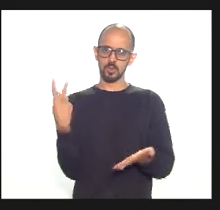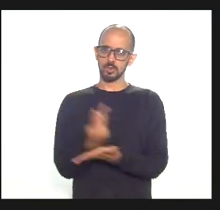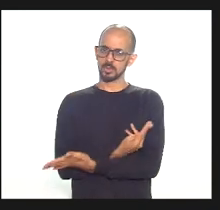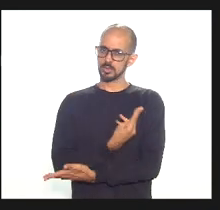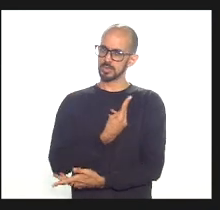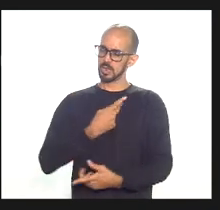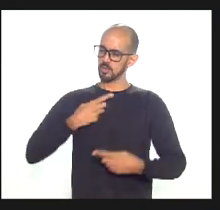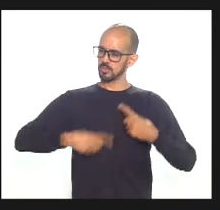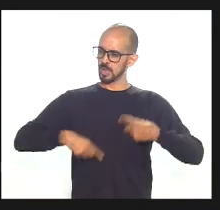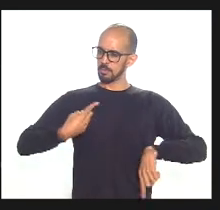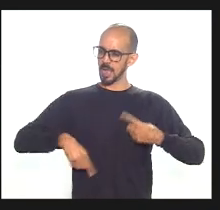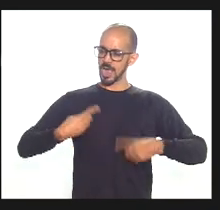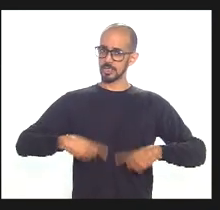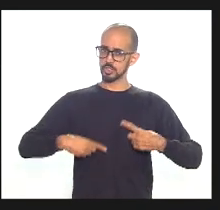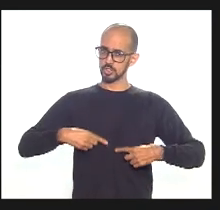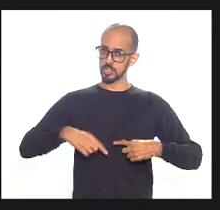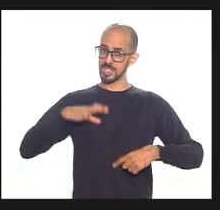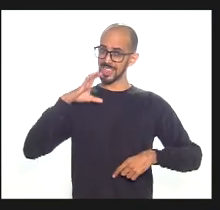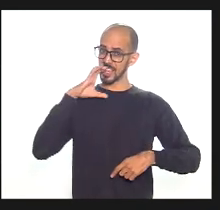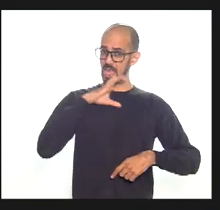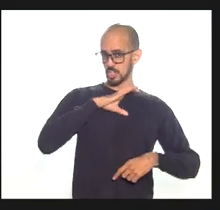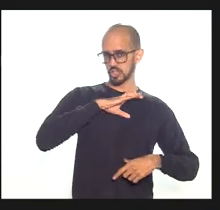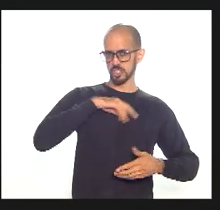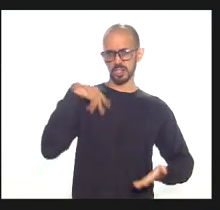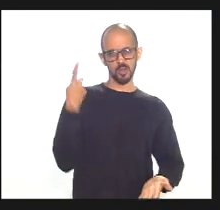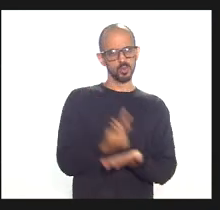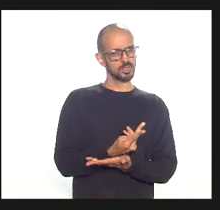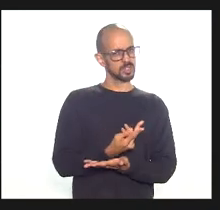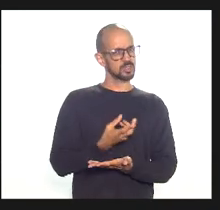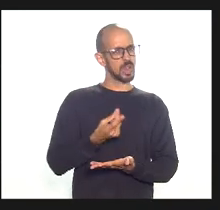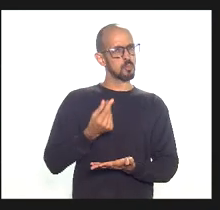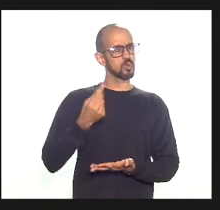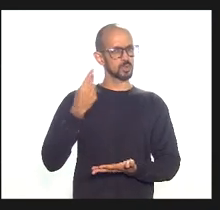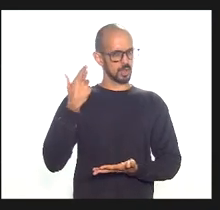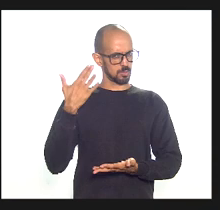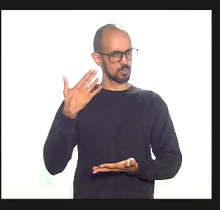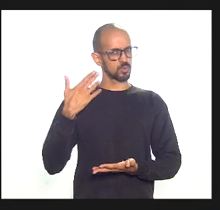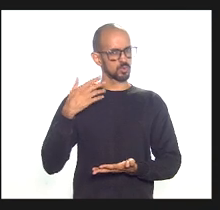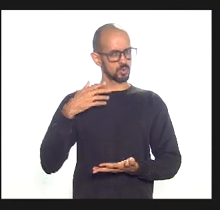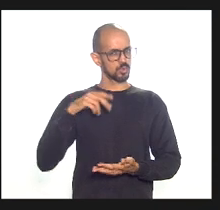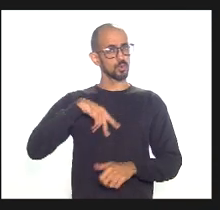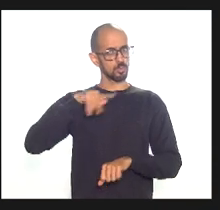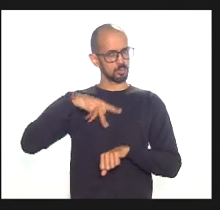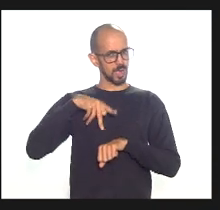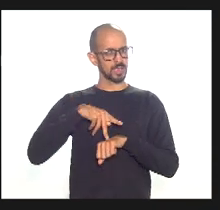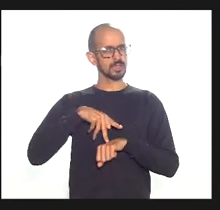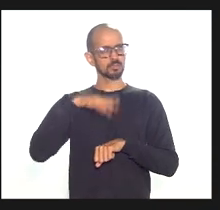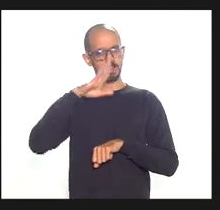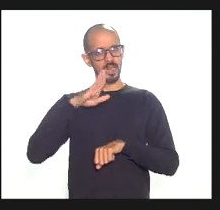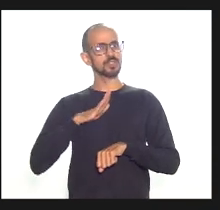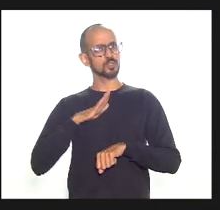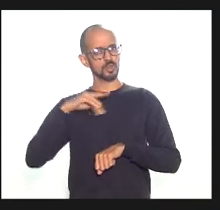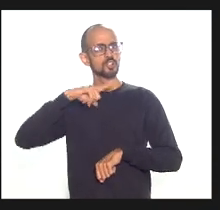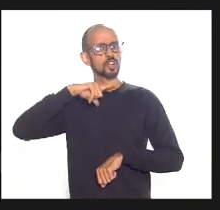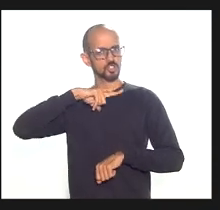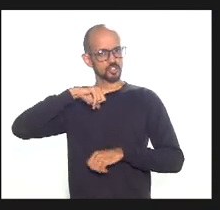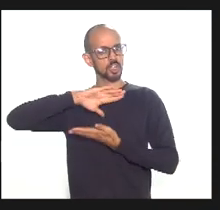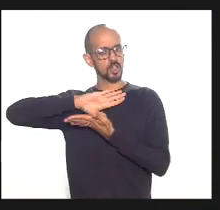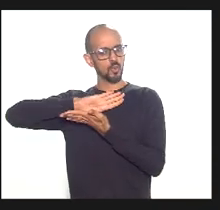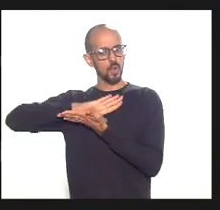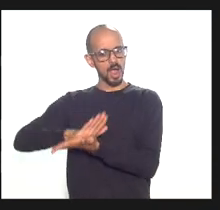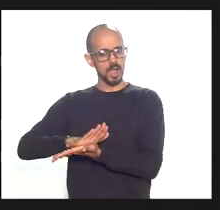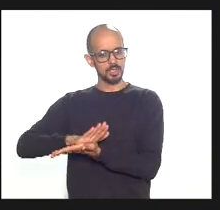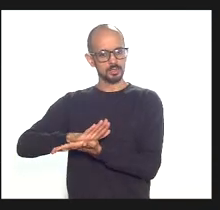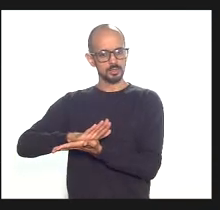há muito tempo, né? Que no país nós temos o racismo, que é aquele racismo velado.